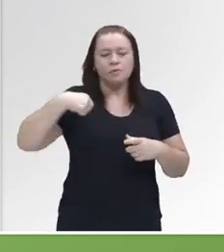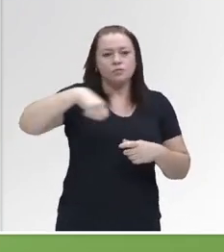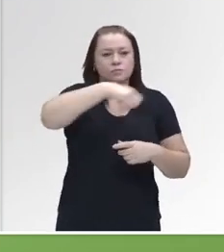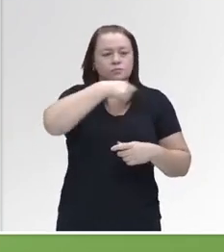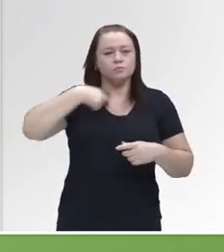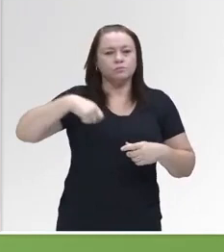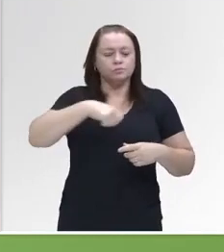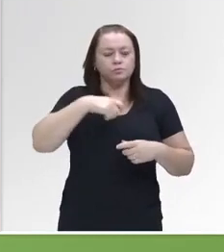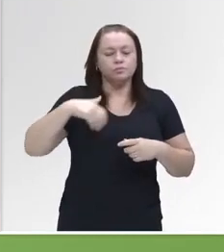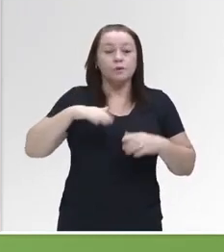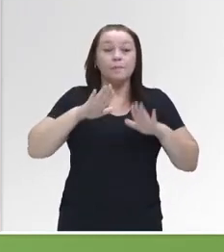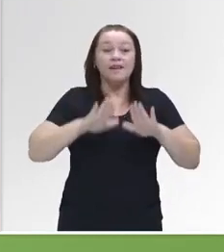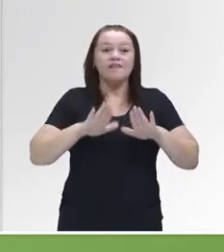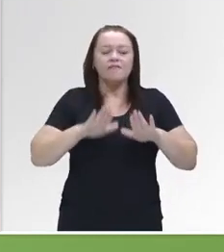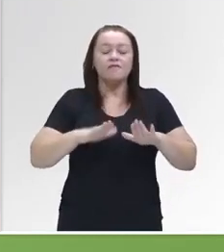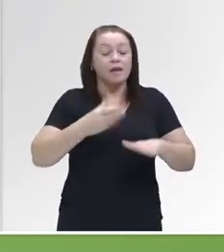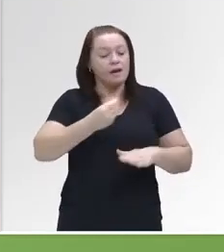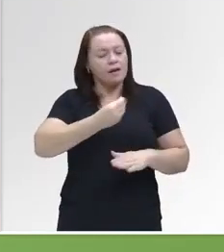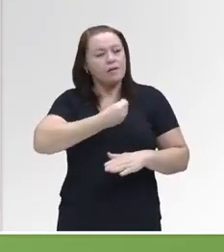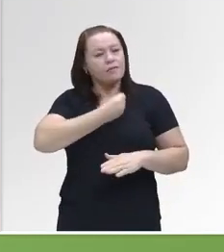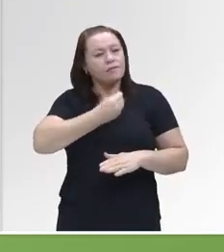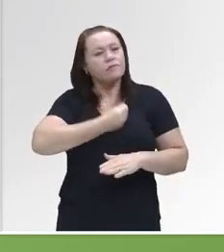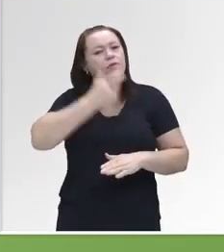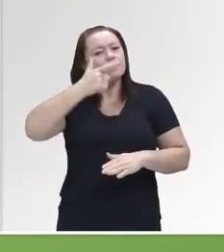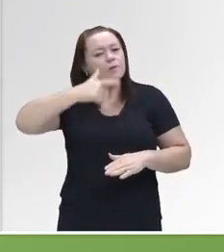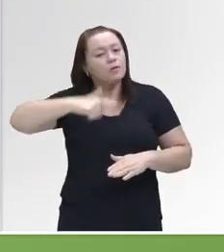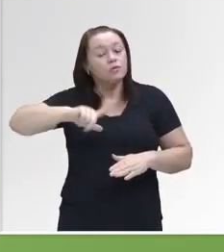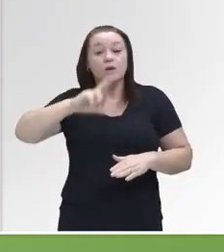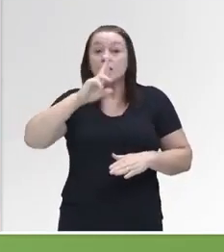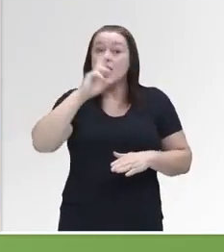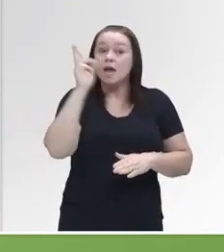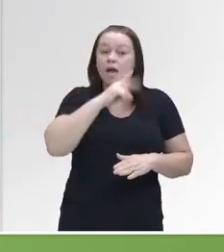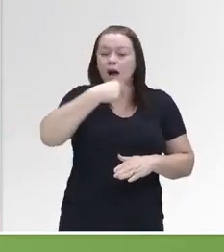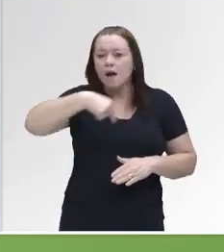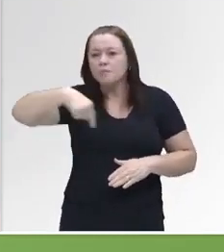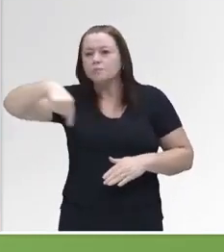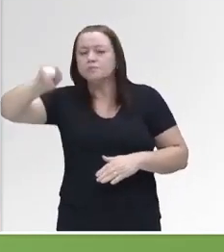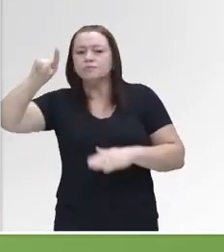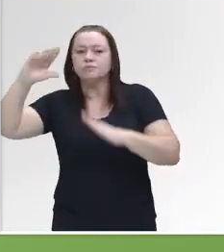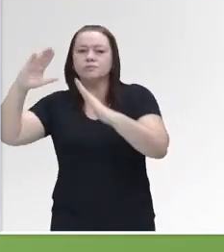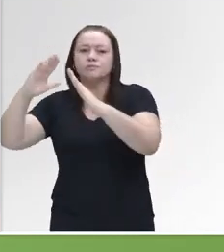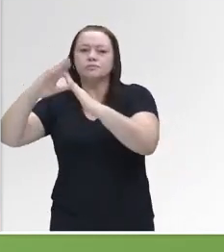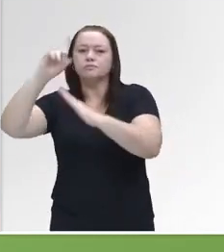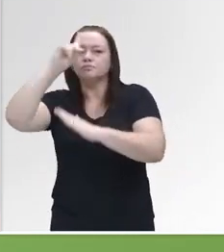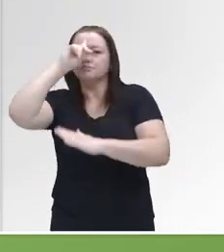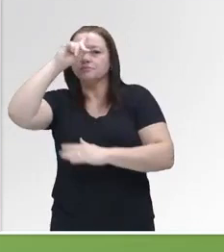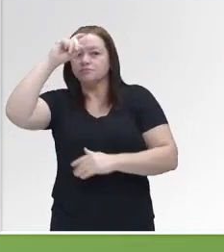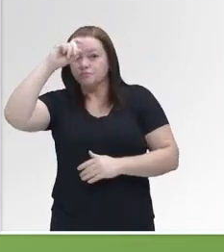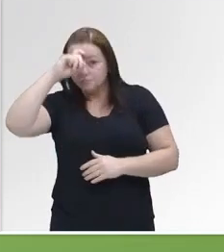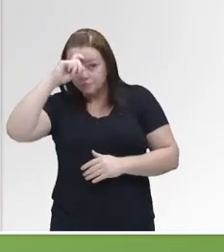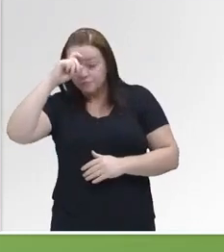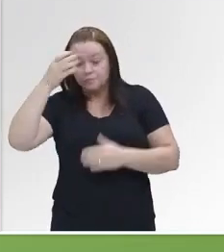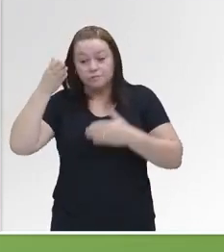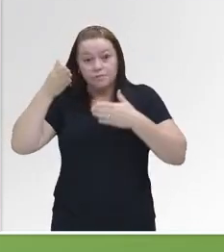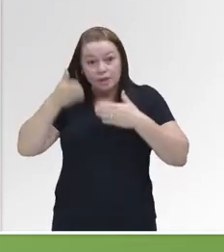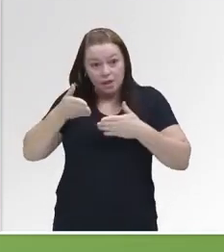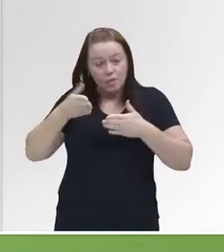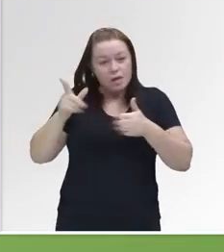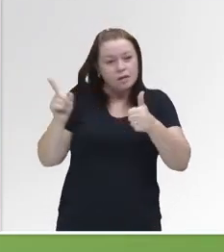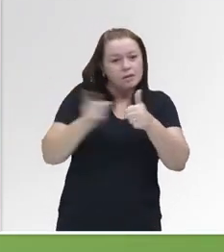se estabeleça, né? E aí levar para um hospital. Esses são os primeiros socorros com